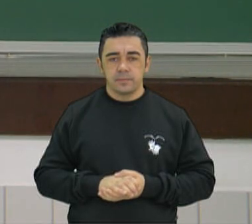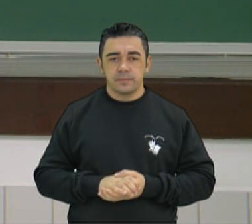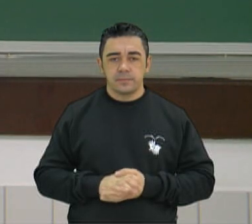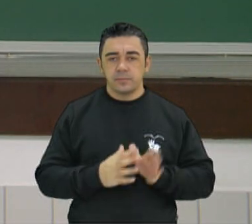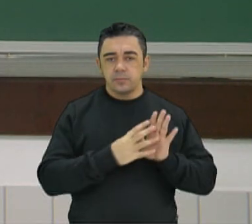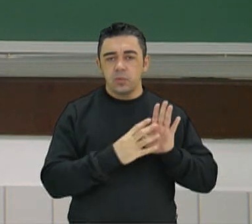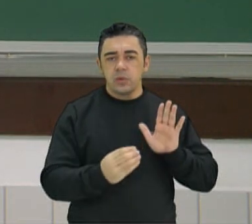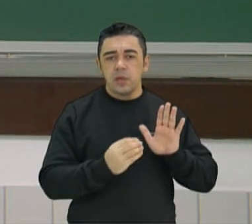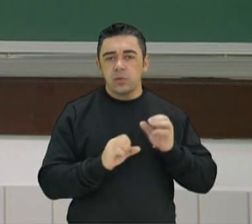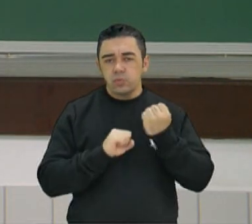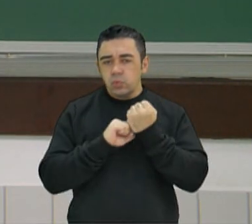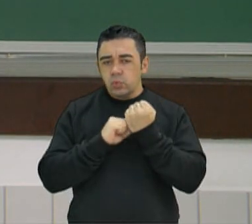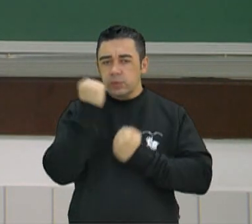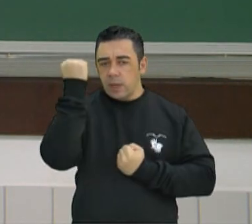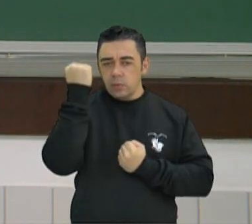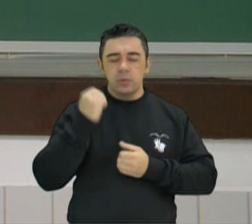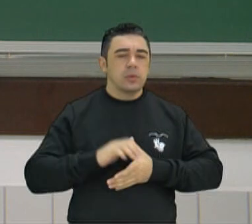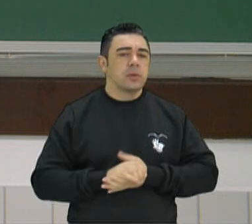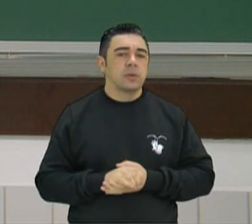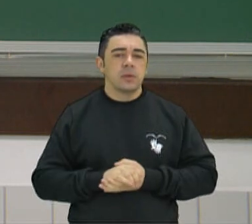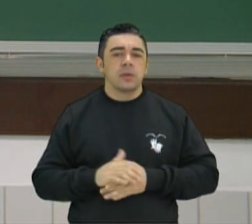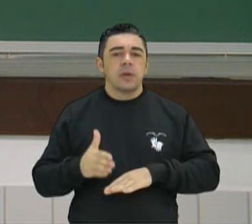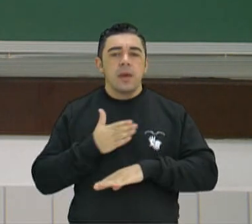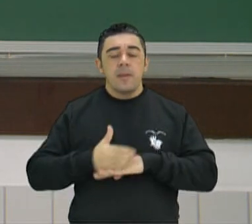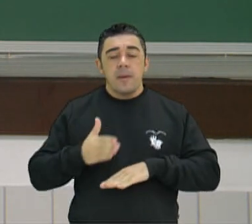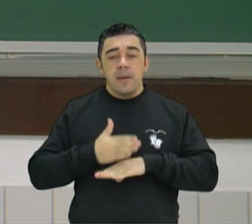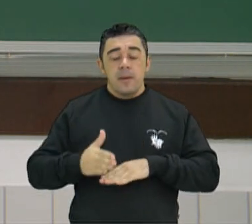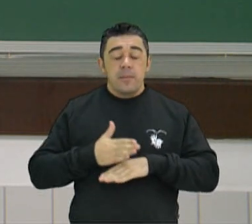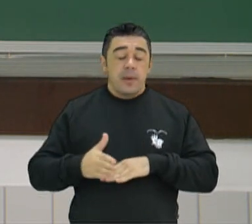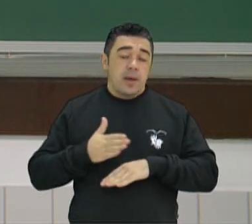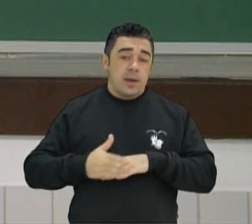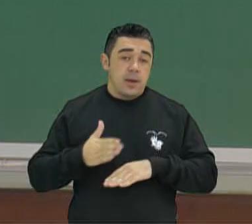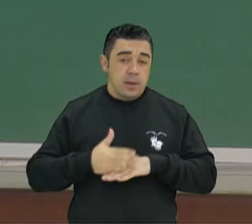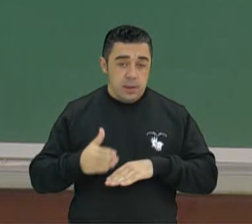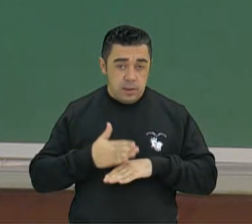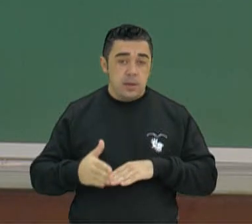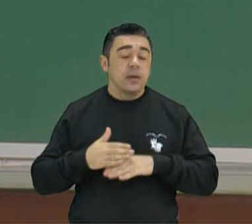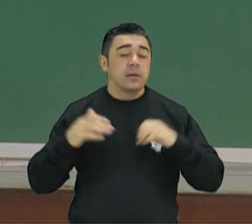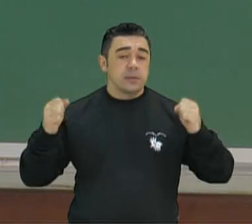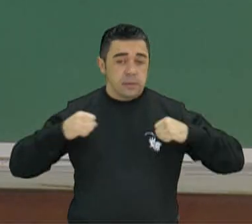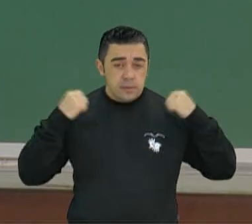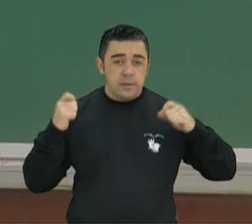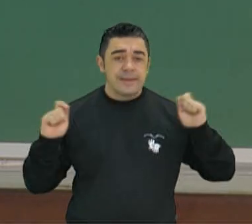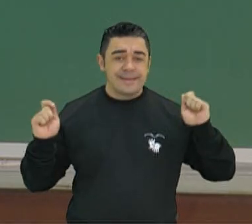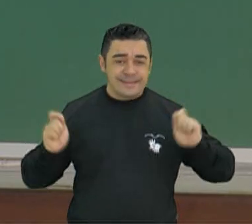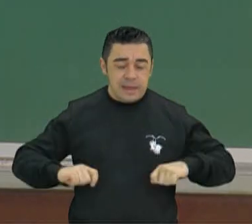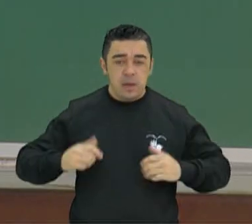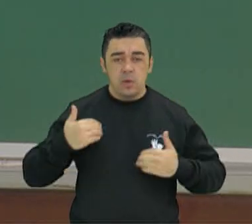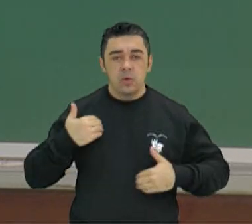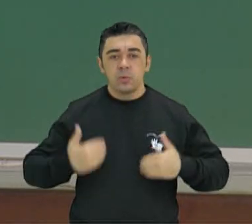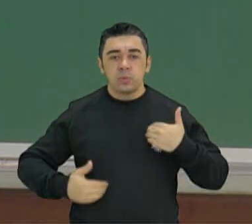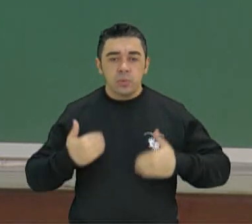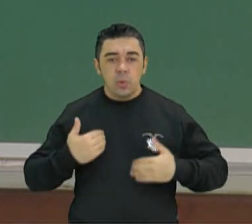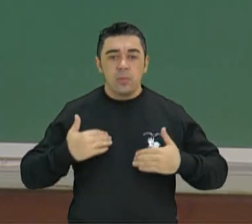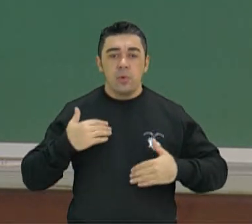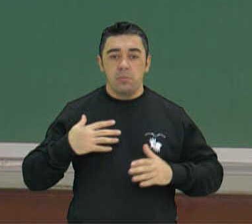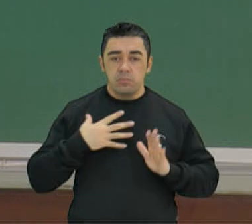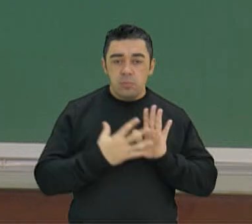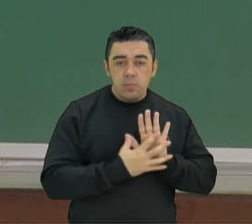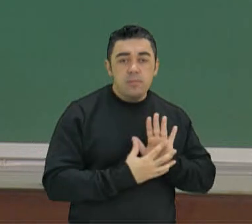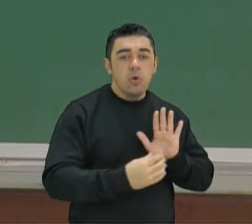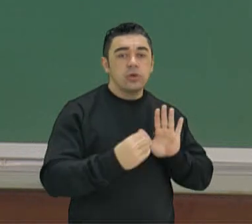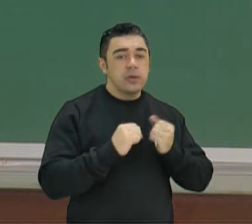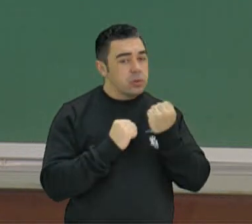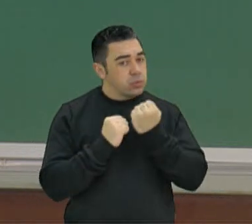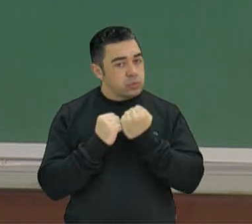Modelo de sucesso. A prática de atividade física constitui um caminho possível para a aquisição deste corpo modelo de